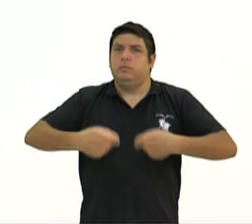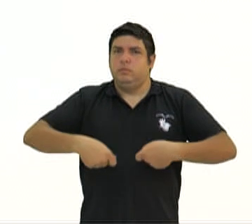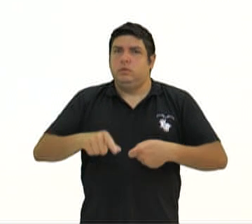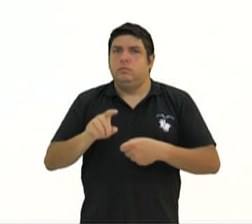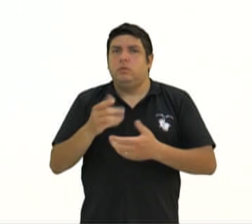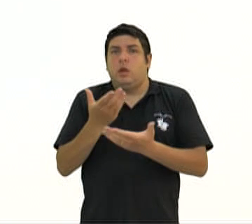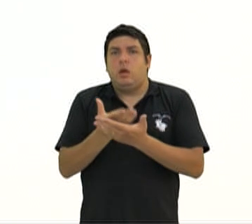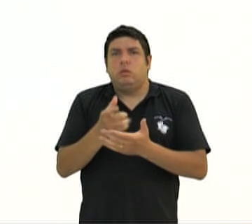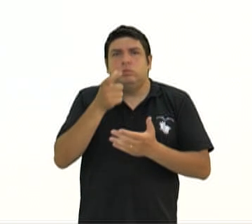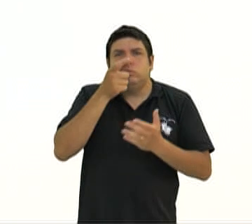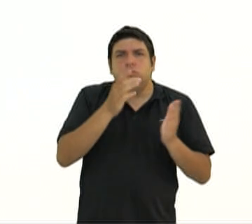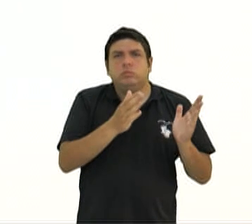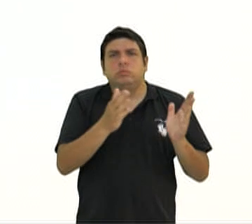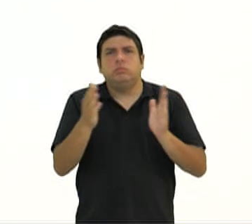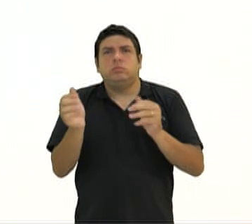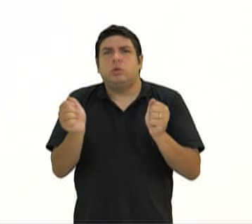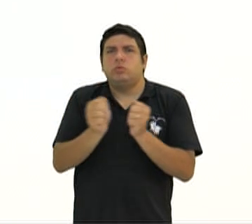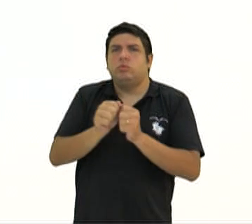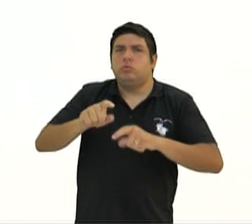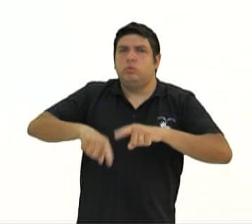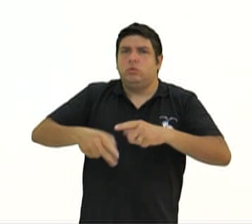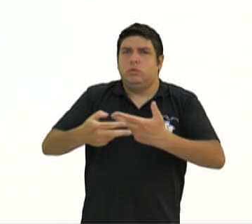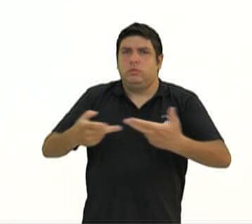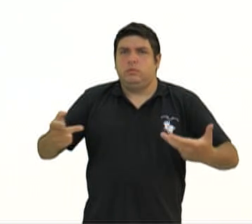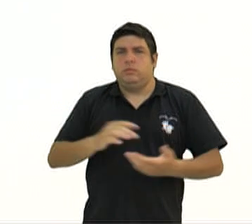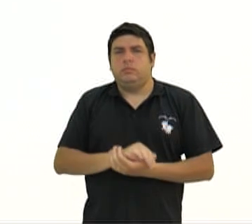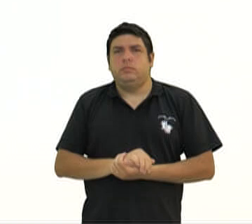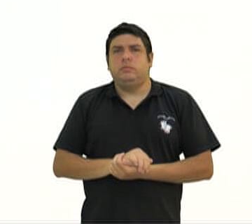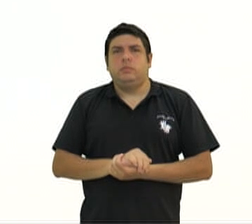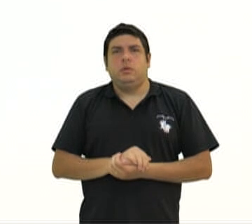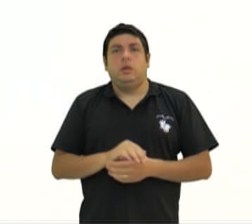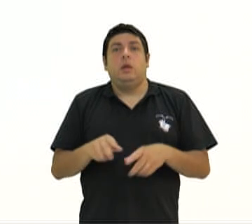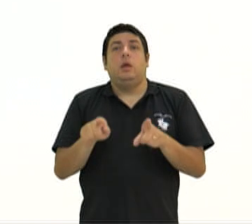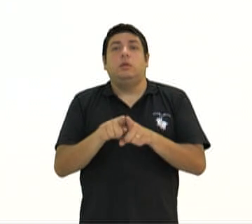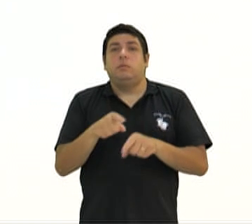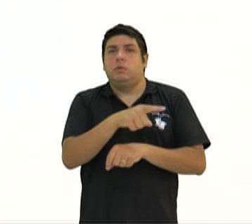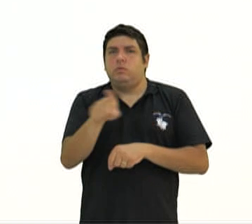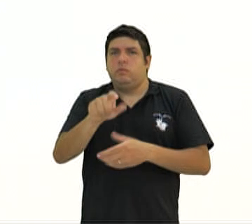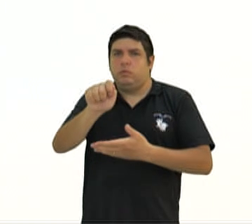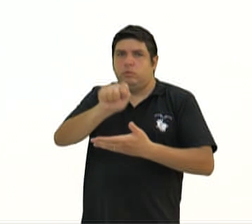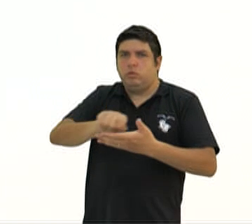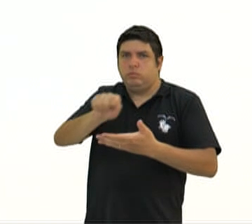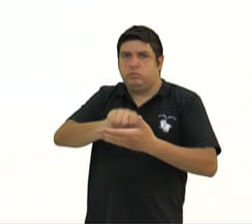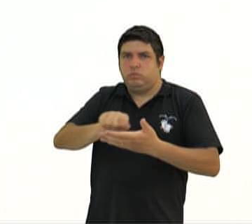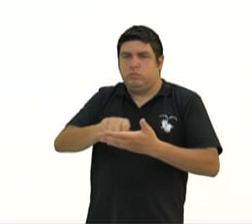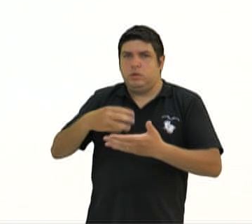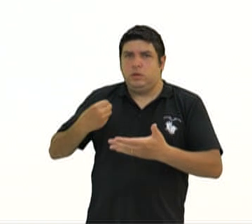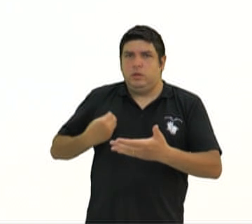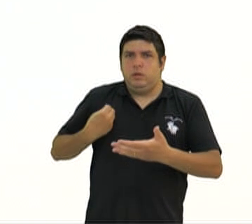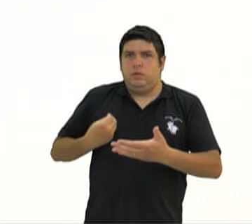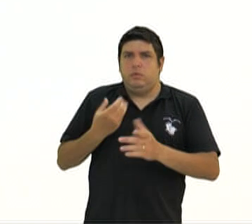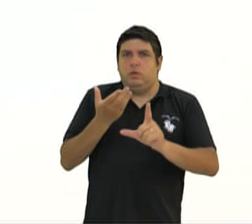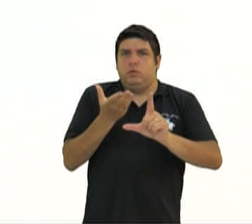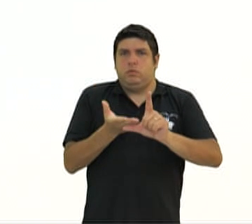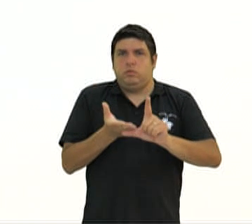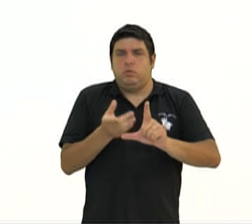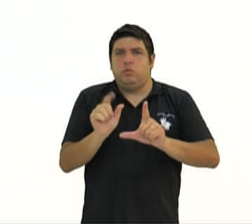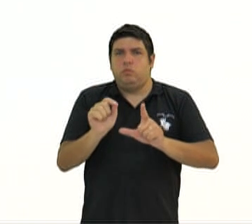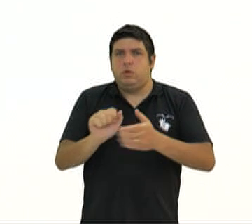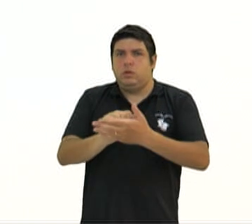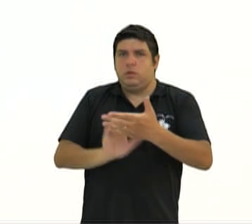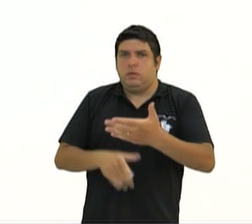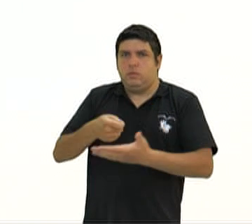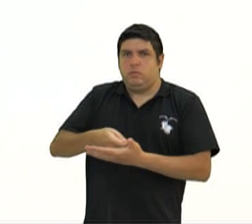aí da organização de vocês para acompanhar a aula. Também ali vocês têm que registrar a presença no Classroom a partir da atividade